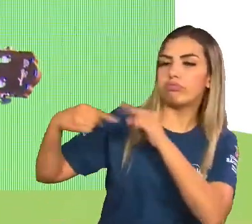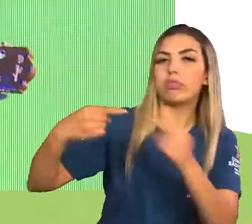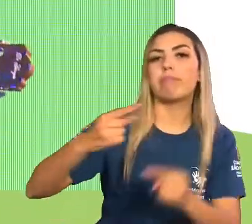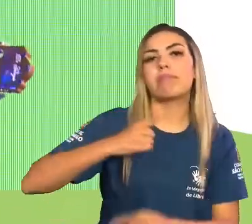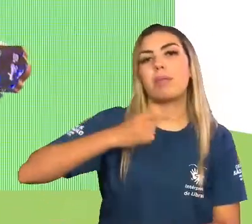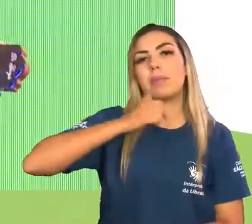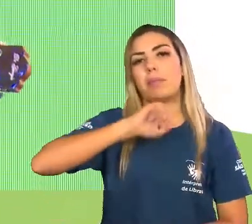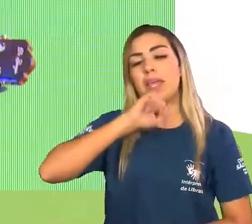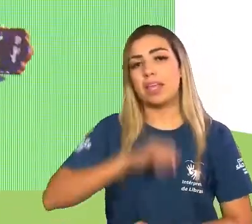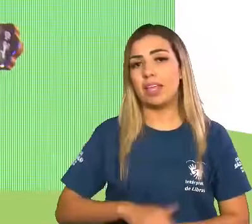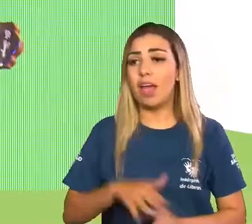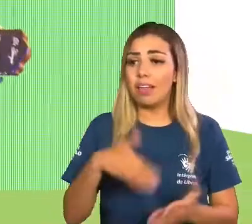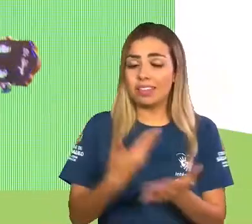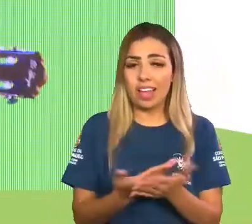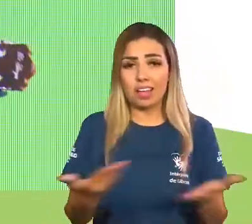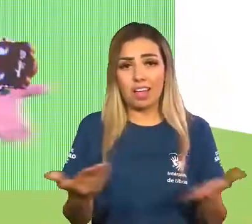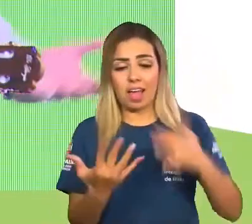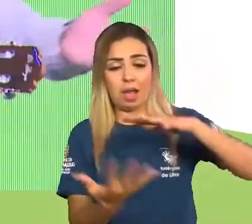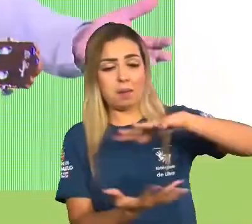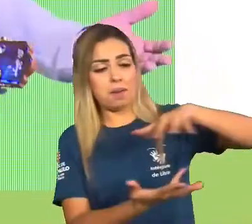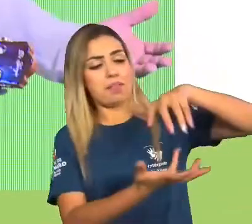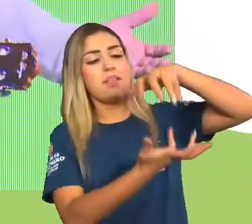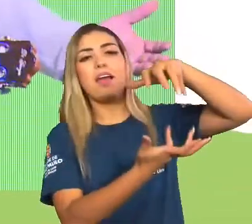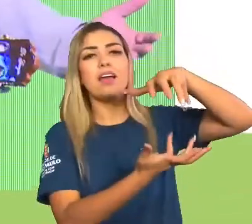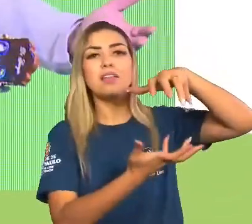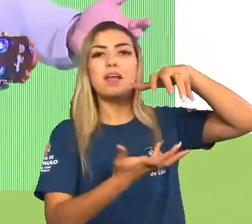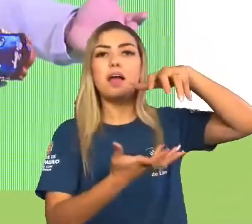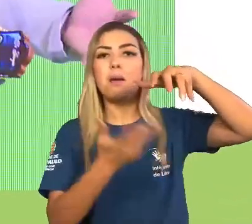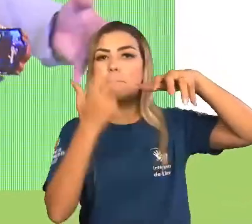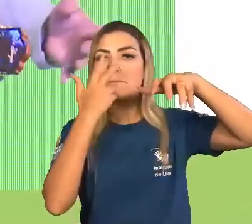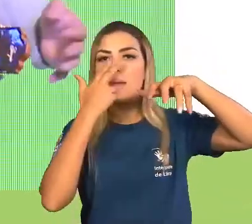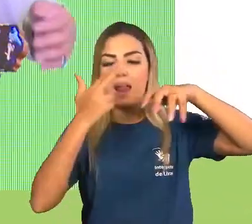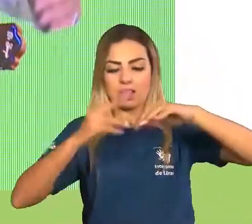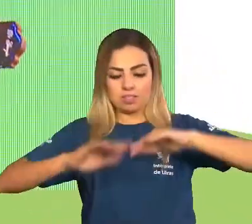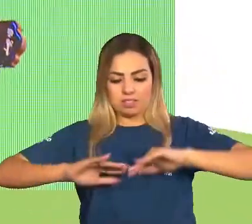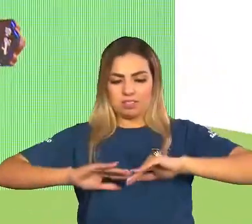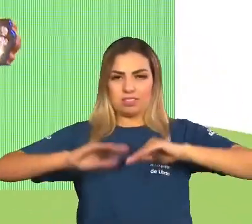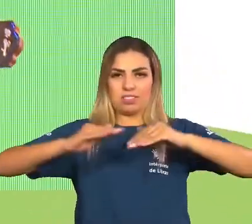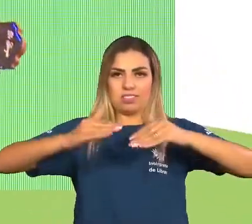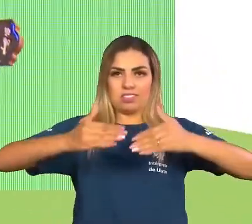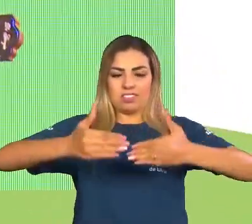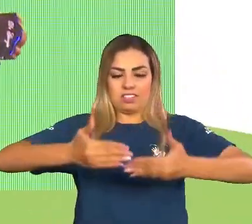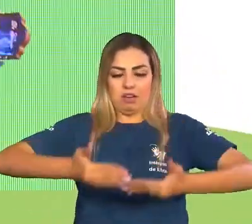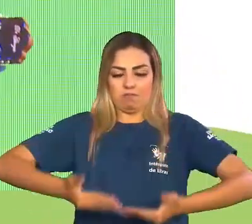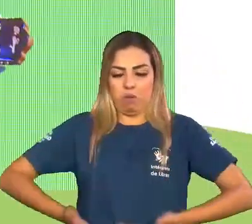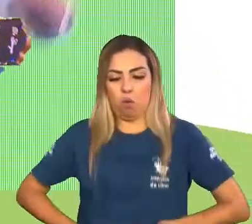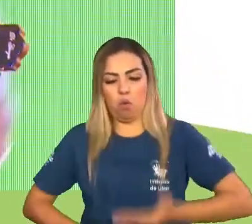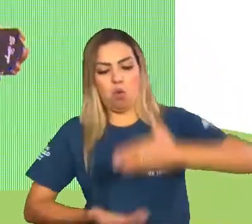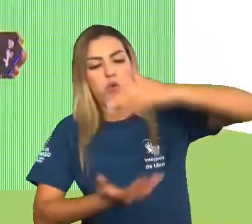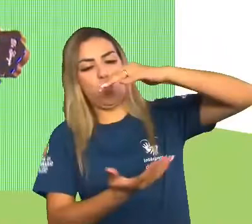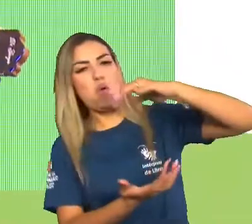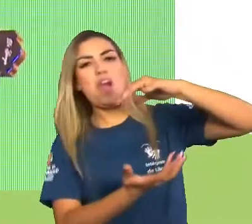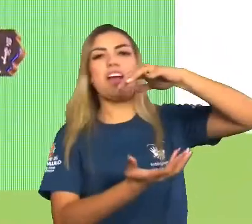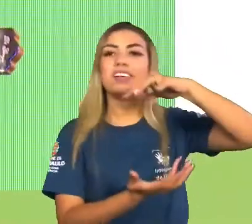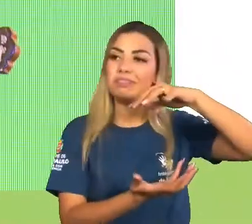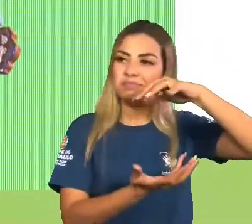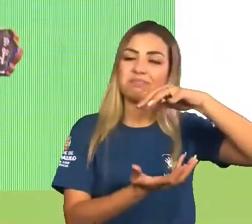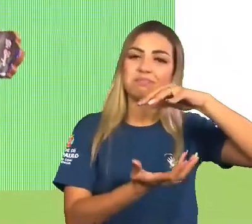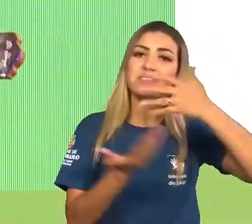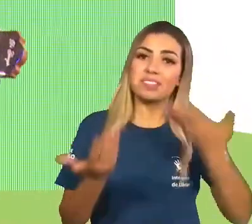planeta imita ela, né? O planeta é uma cópia da barriga da mulher. Então, é importante a